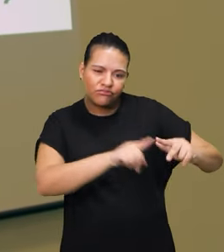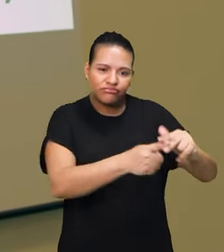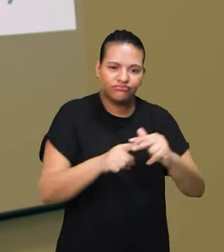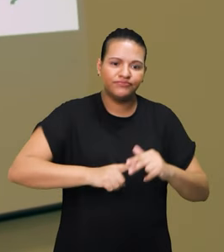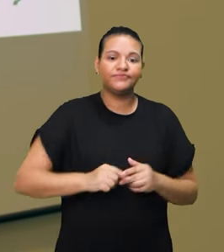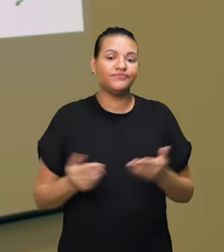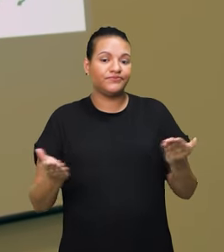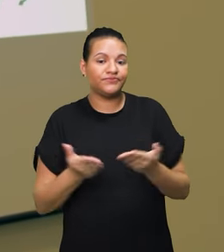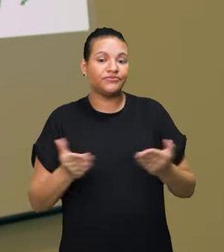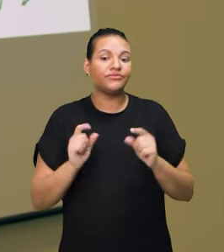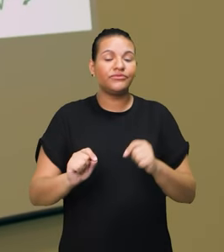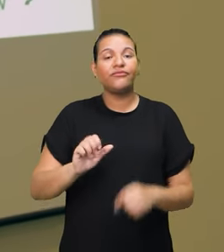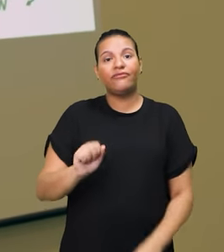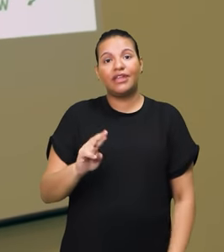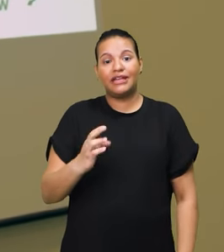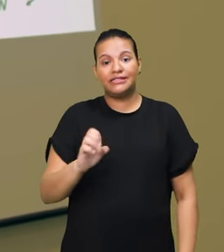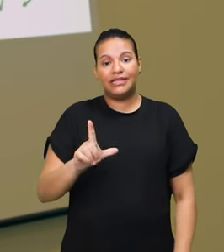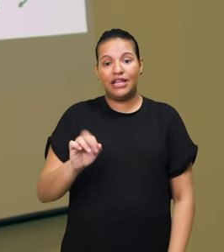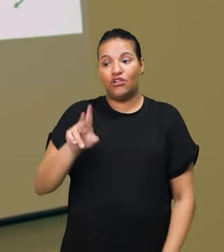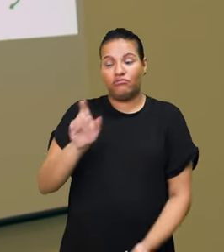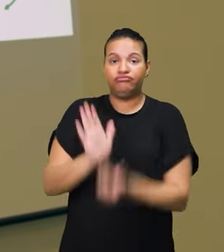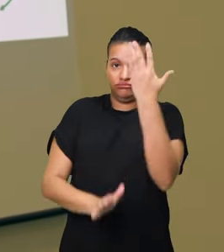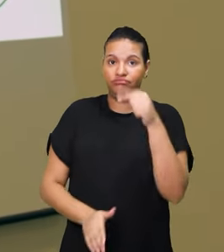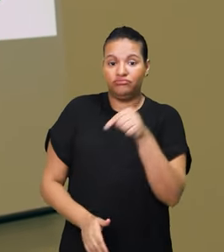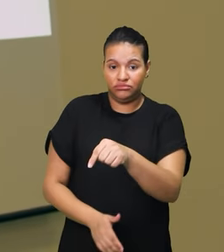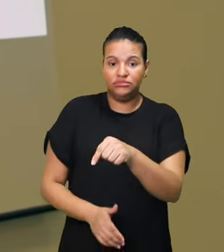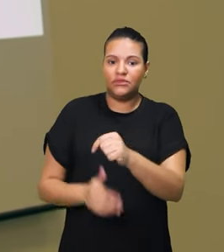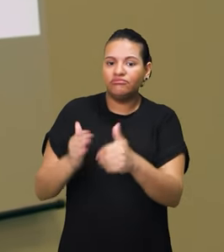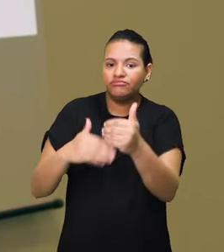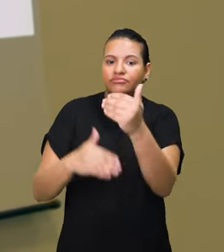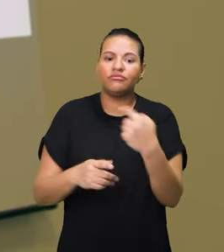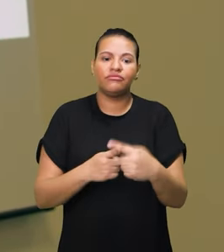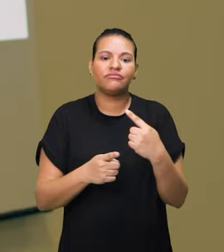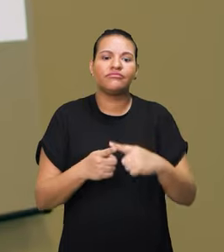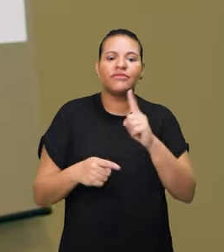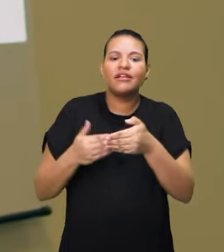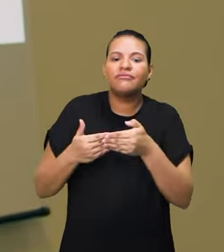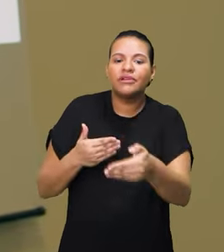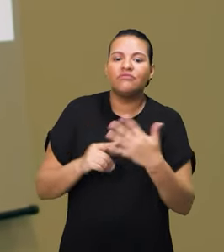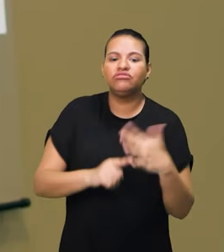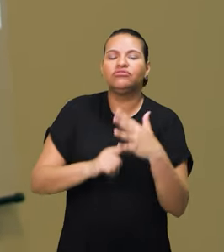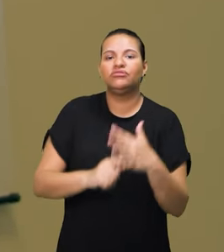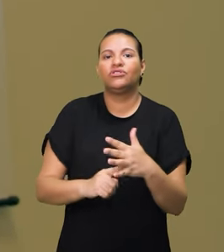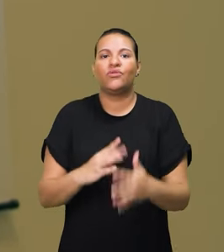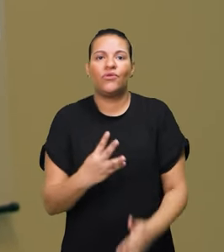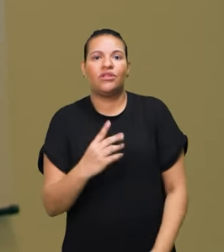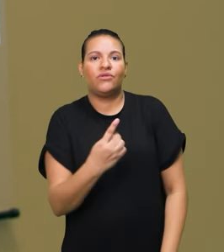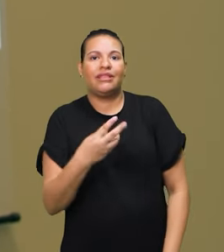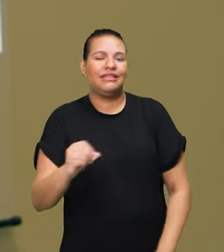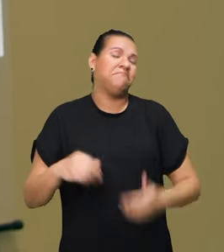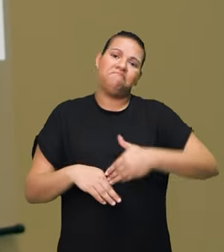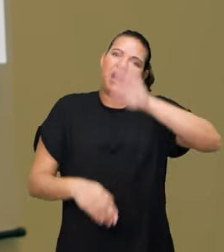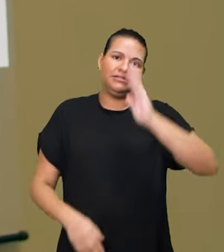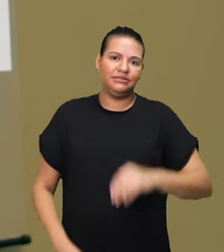vamos usar um tubo especial que está sendo desenvolvido pela Arcelor que é um tubo que vai além do 4130 que vai além do